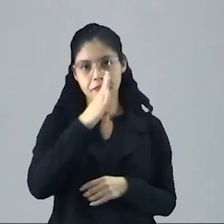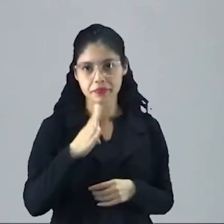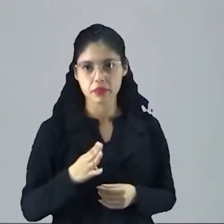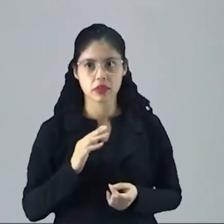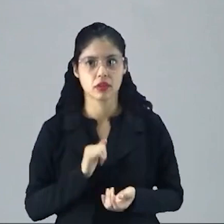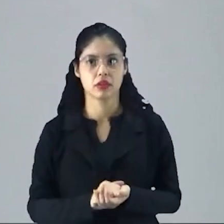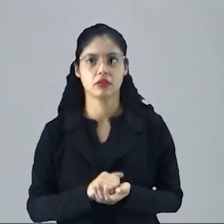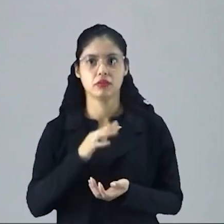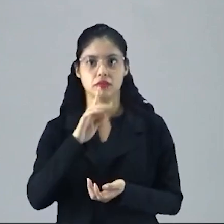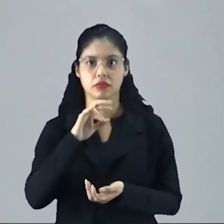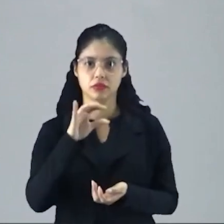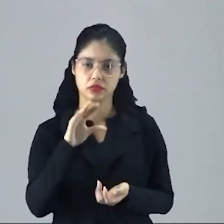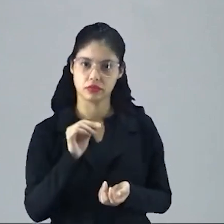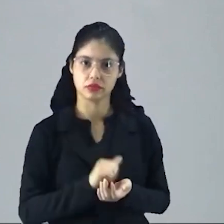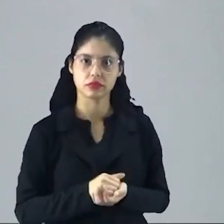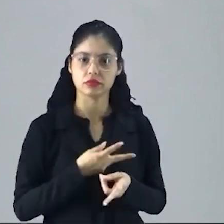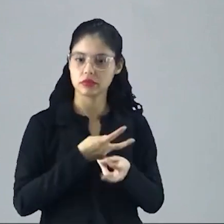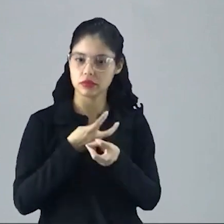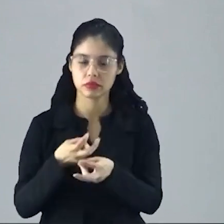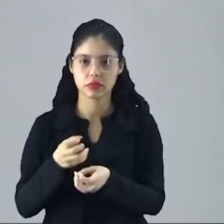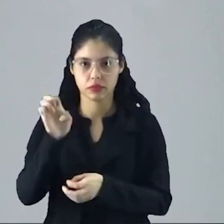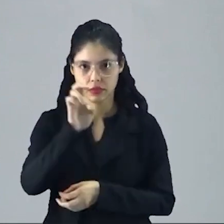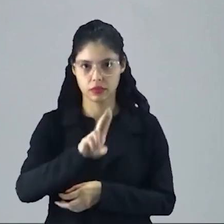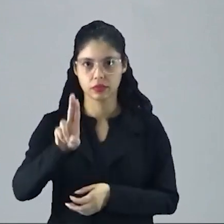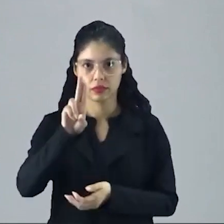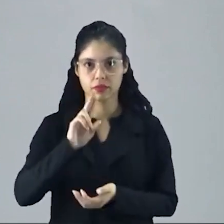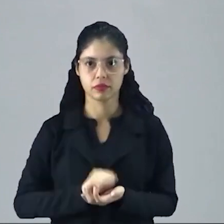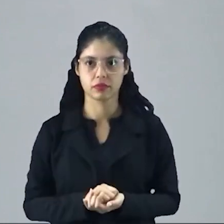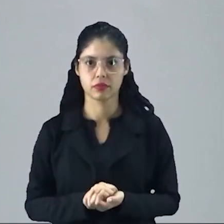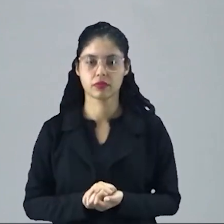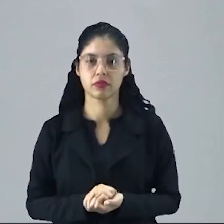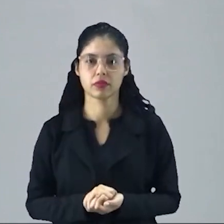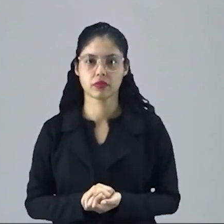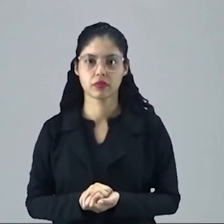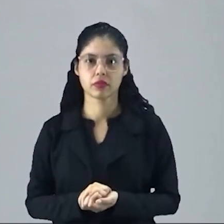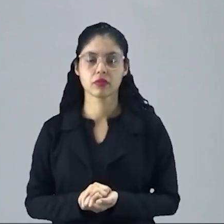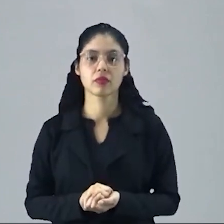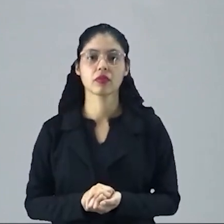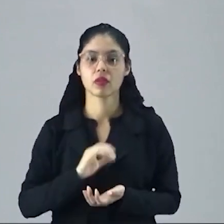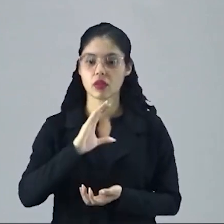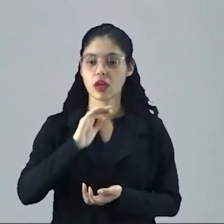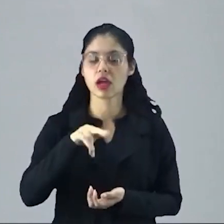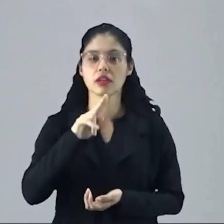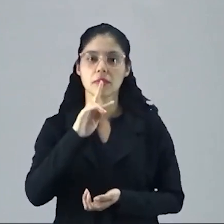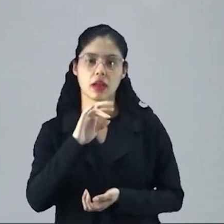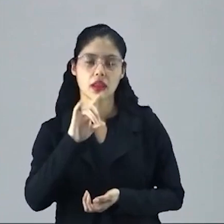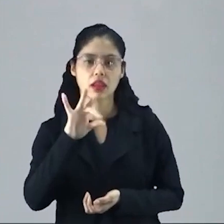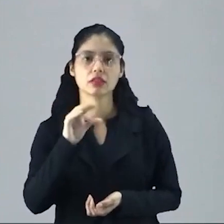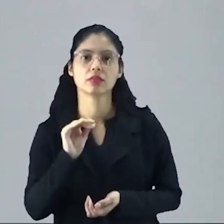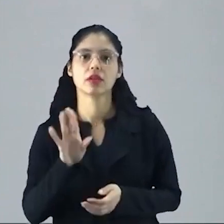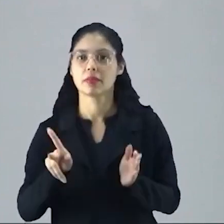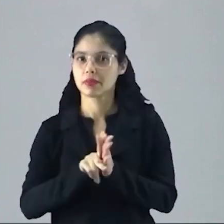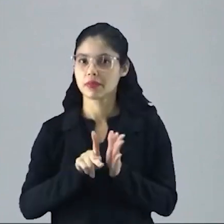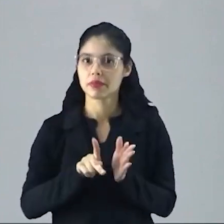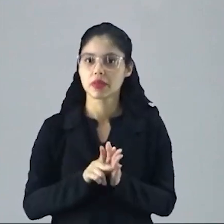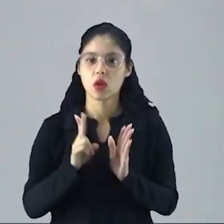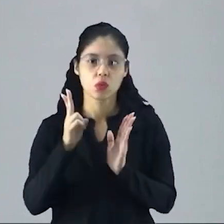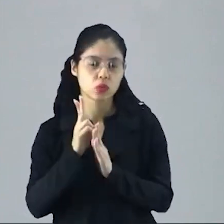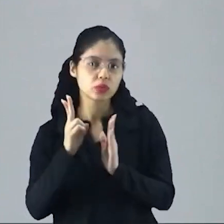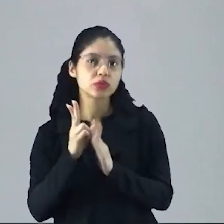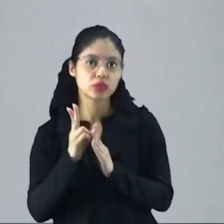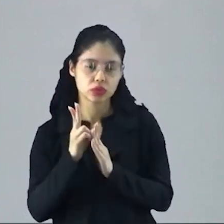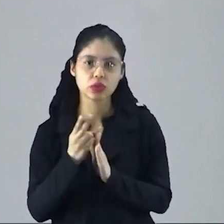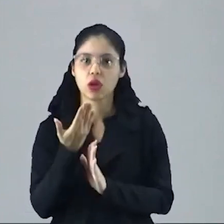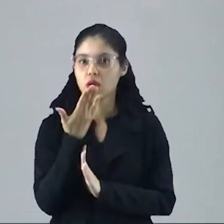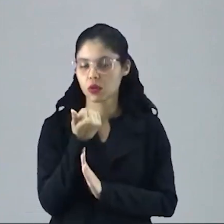brasileiros no formato que eles absorveram na Europa. E o canibalismo é justamente isso. O índio